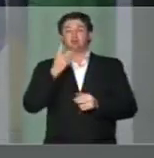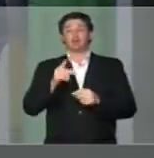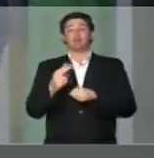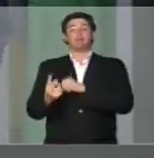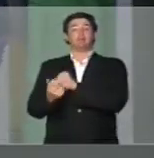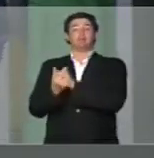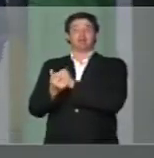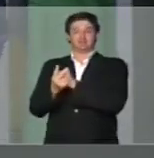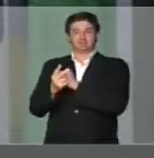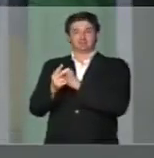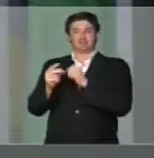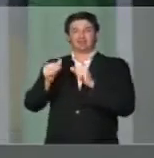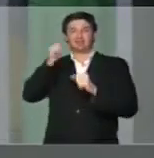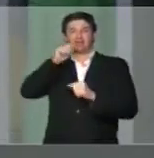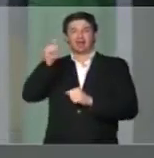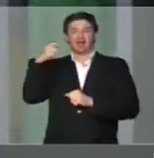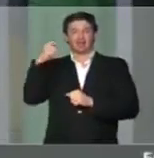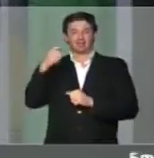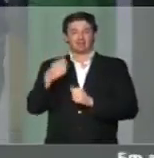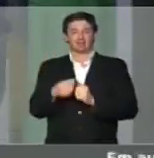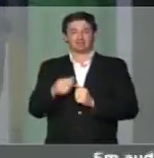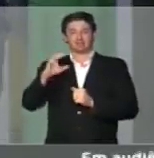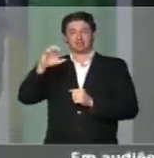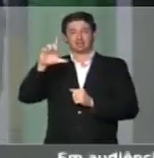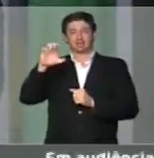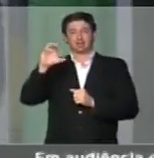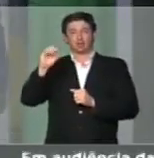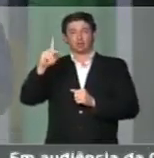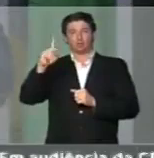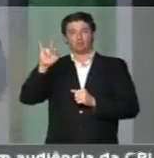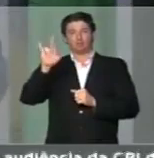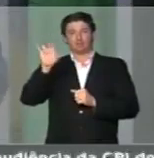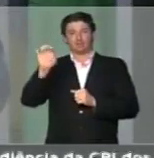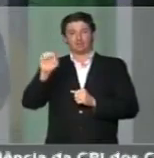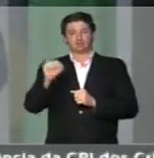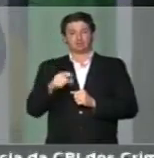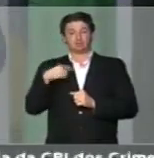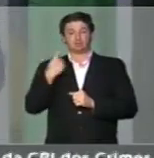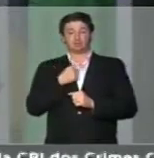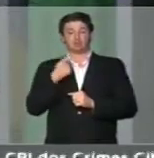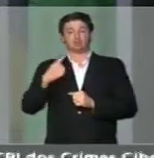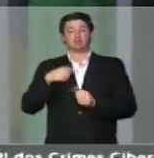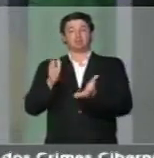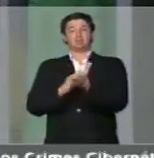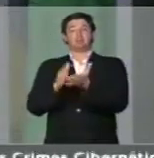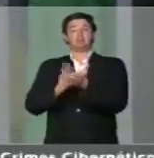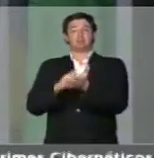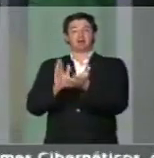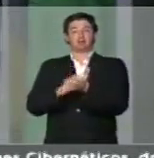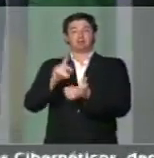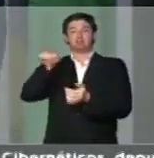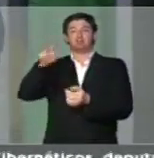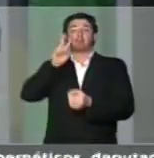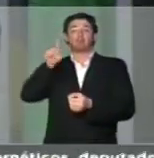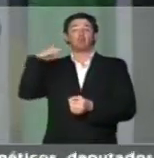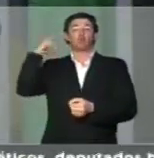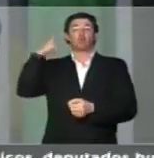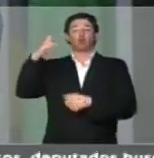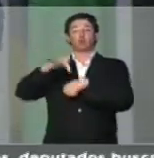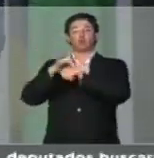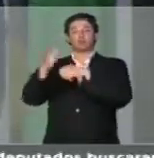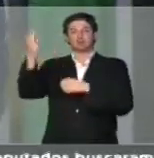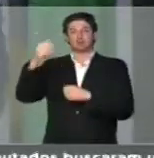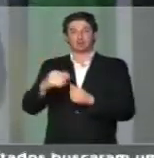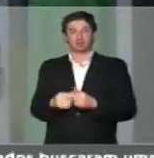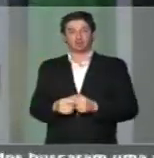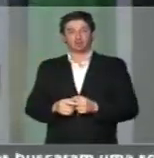emprestada da atriz Cléo Pires, nós estamos batendo palma para ver maluco dançar.